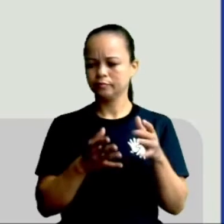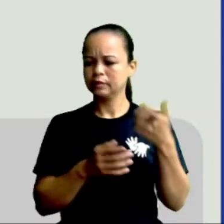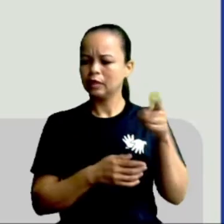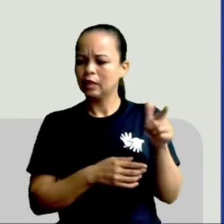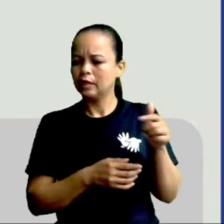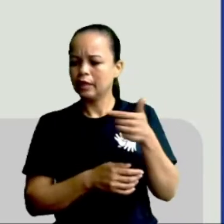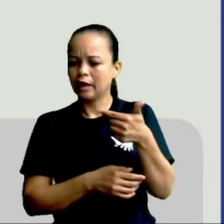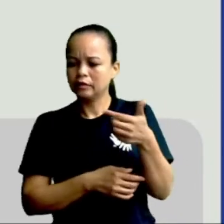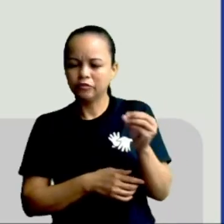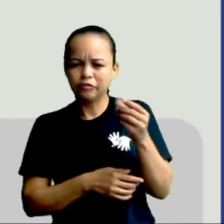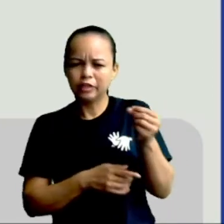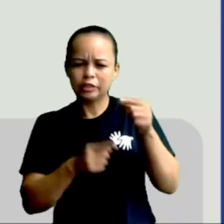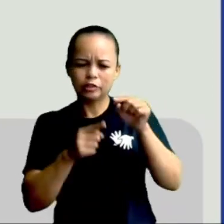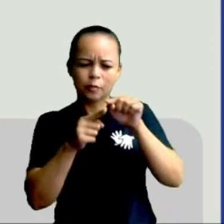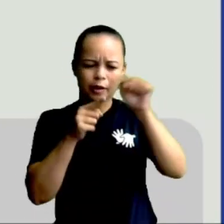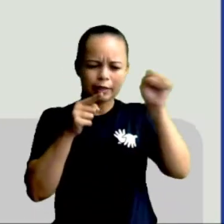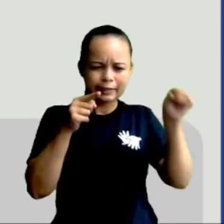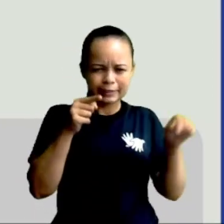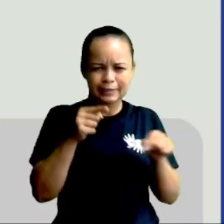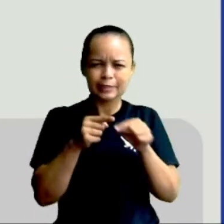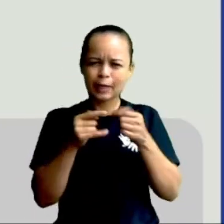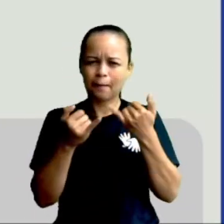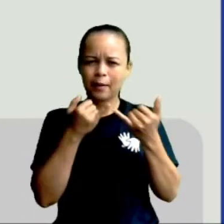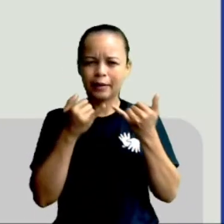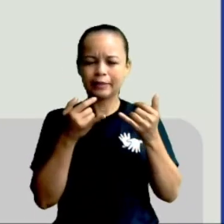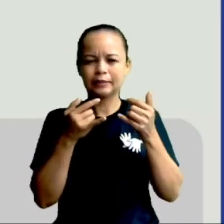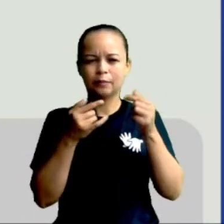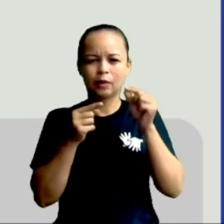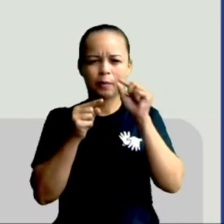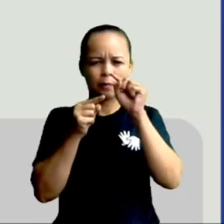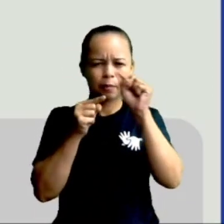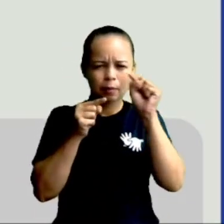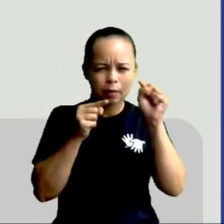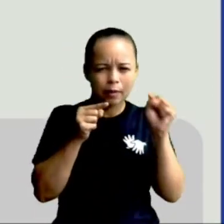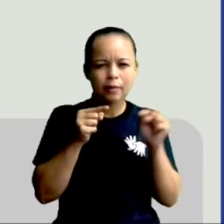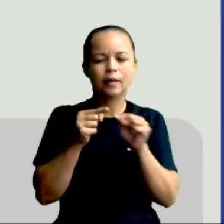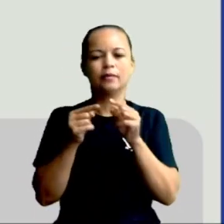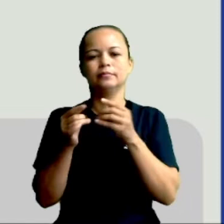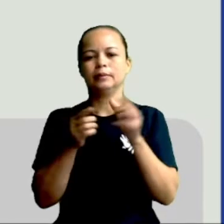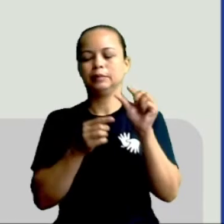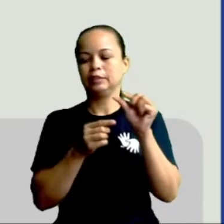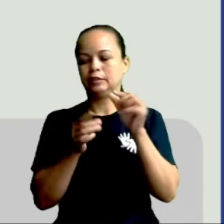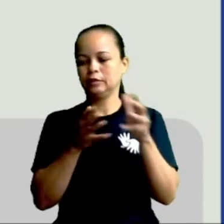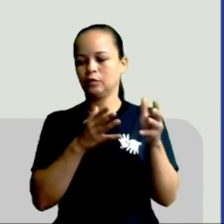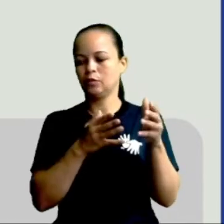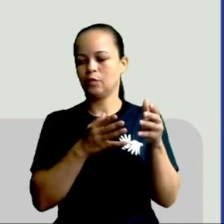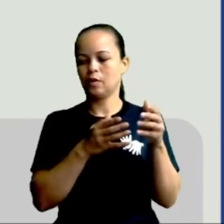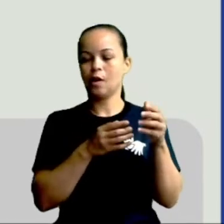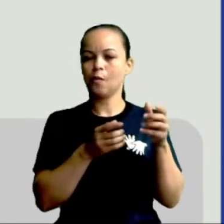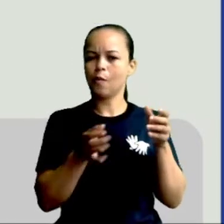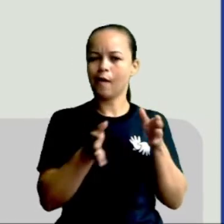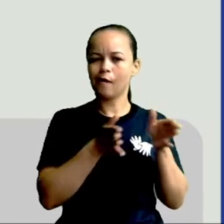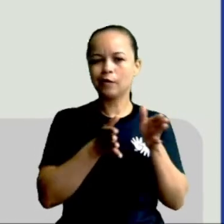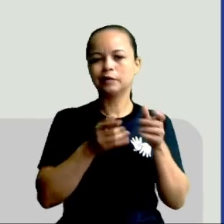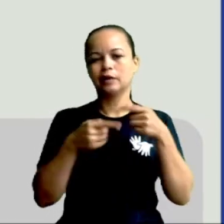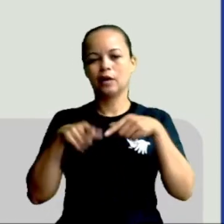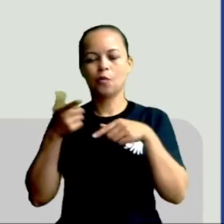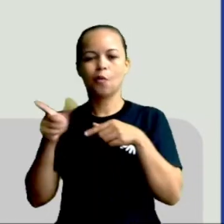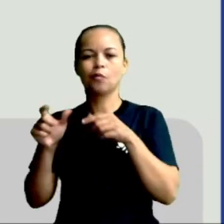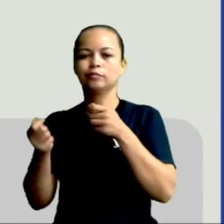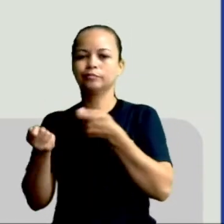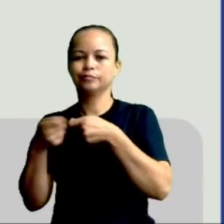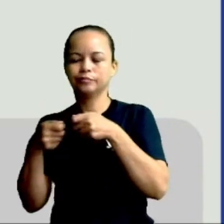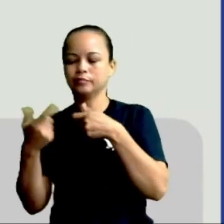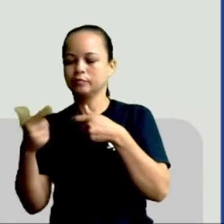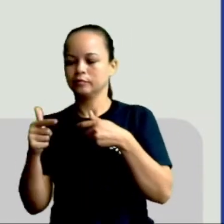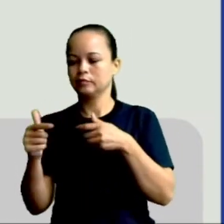uma circunferência, porque os lados são bem pequenininhos, tá? Uma regular e a outra não é regular, chamada